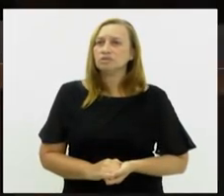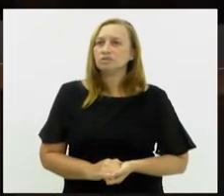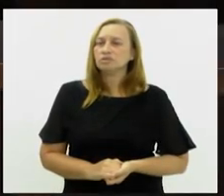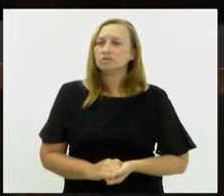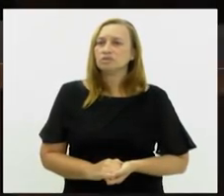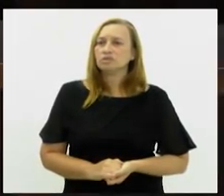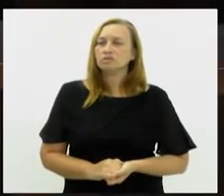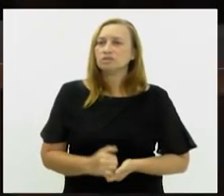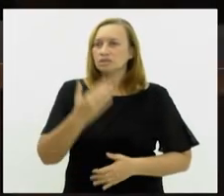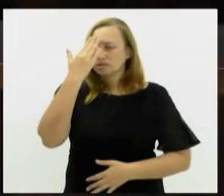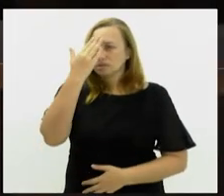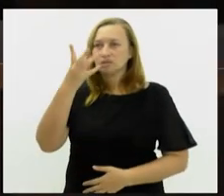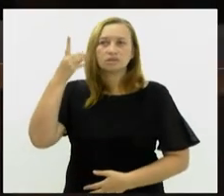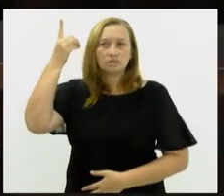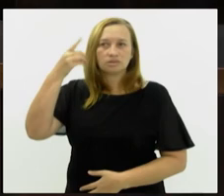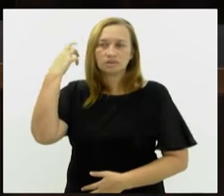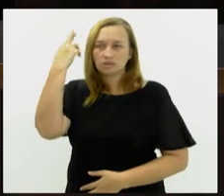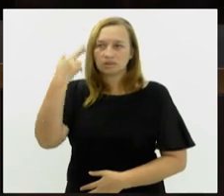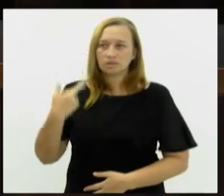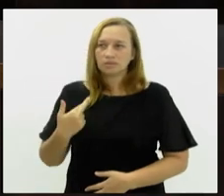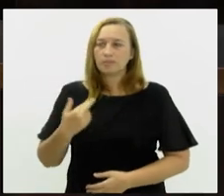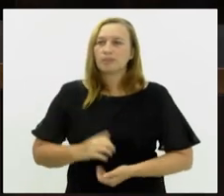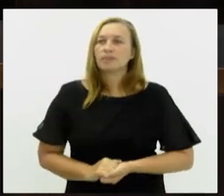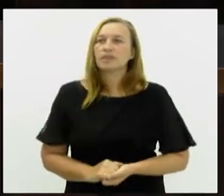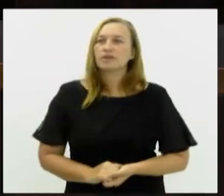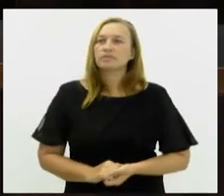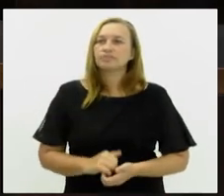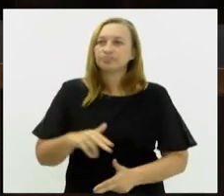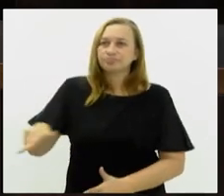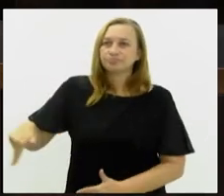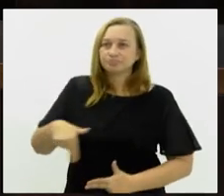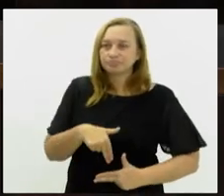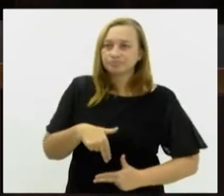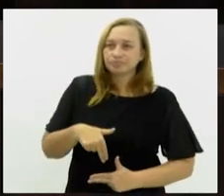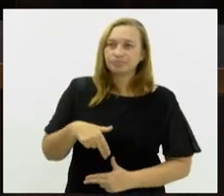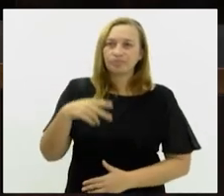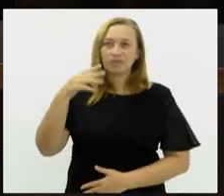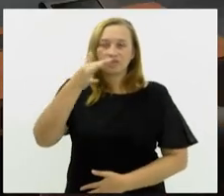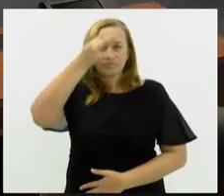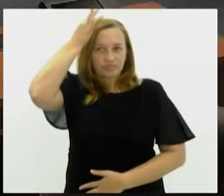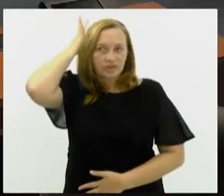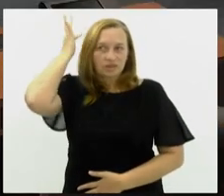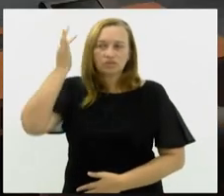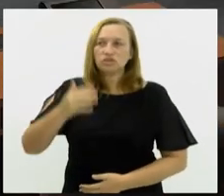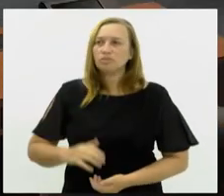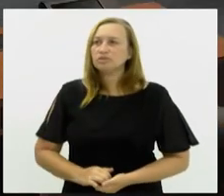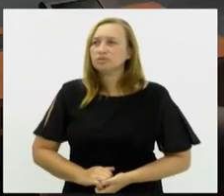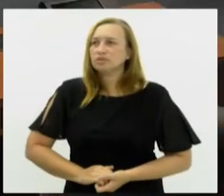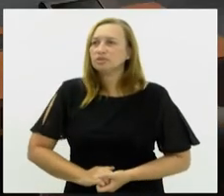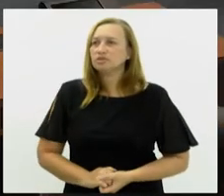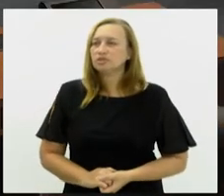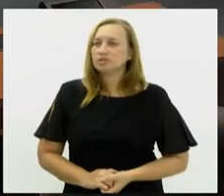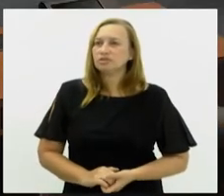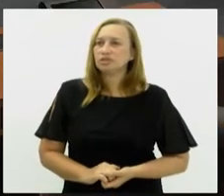Agradecendo a deputada Renata Souza, o próximo oradão inscrito é o deputado Fred Pacheco.